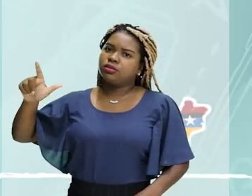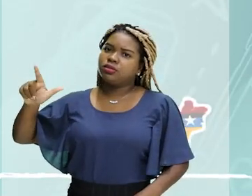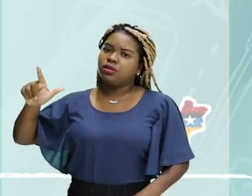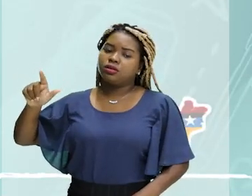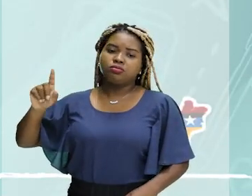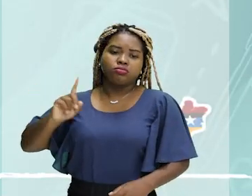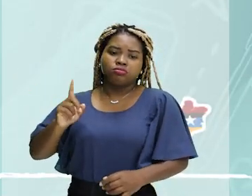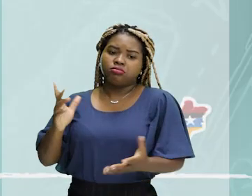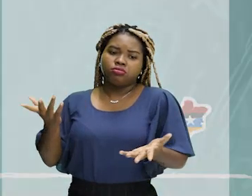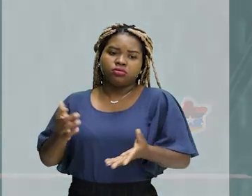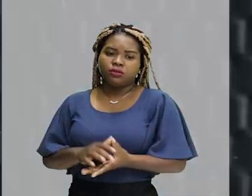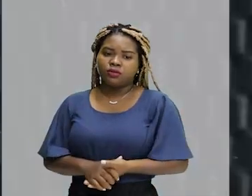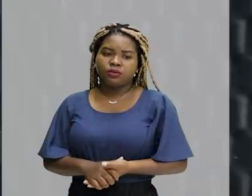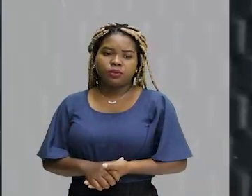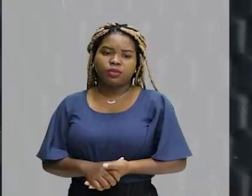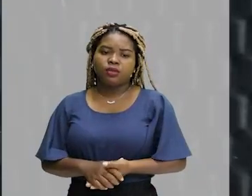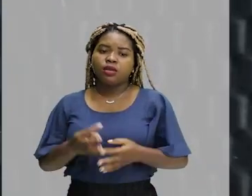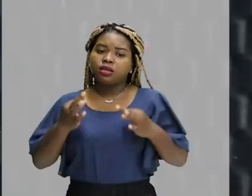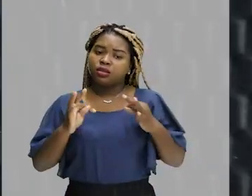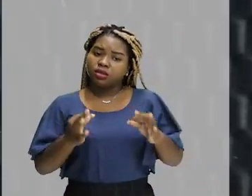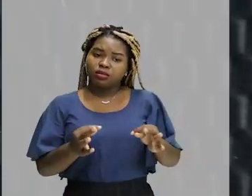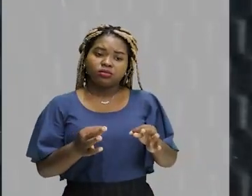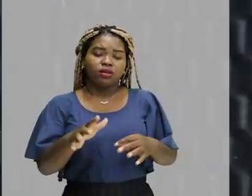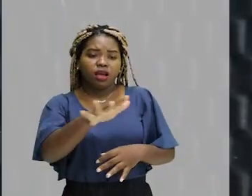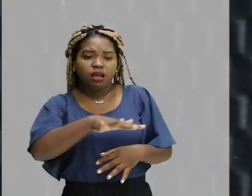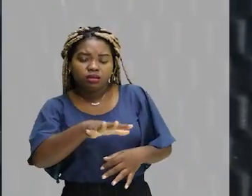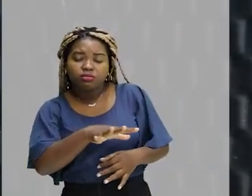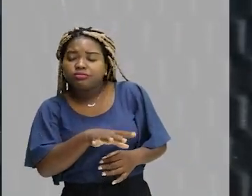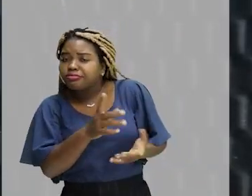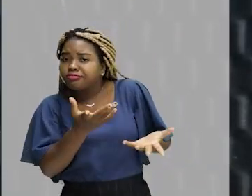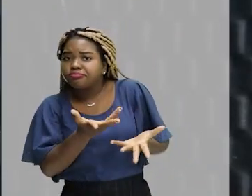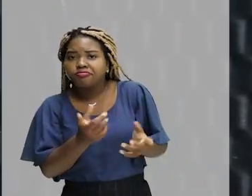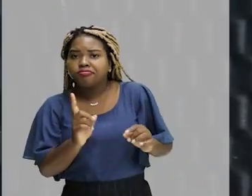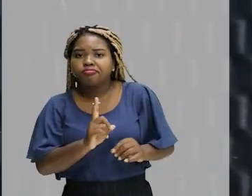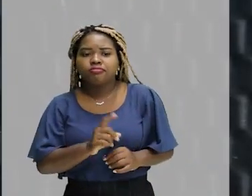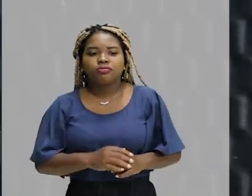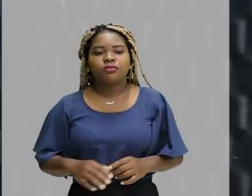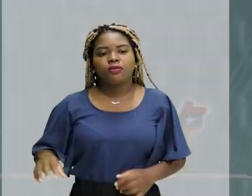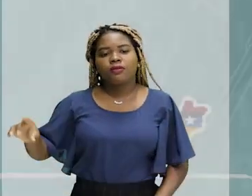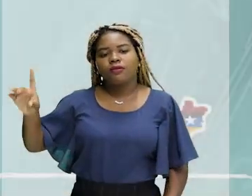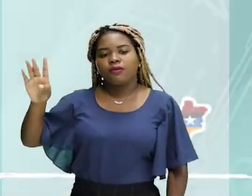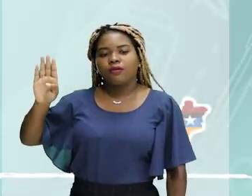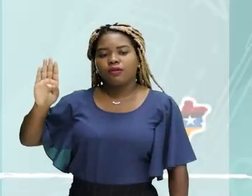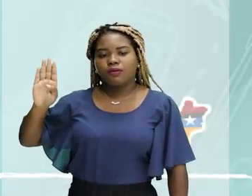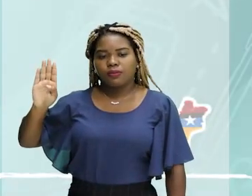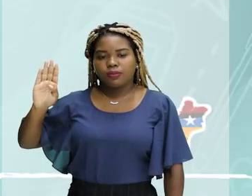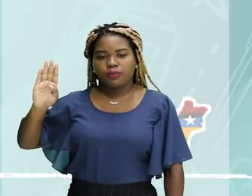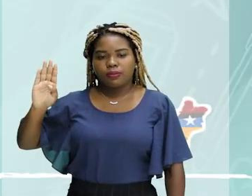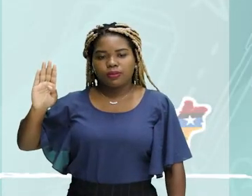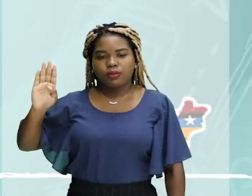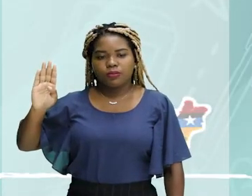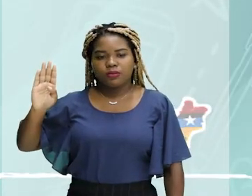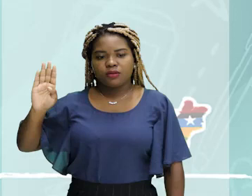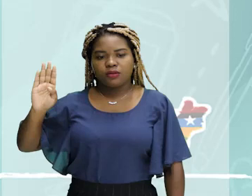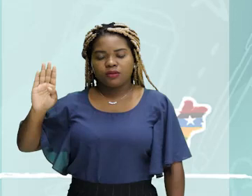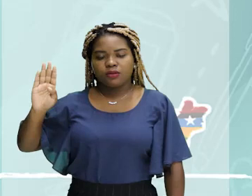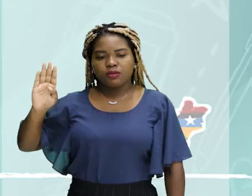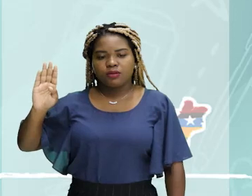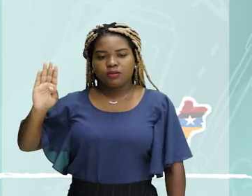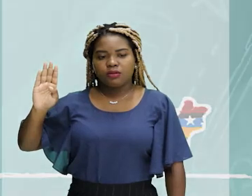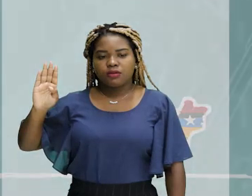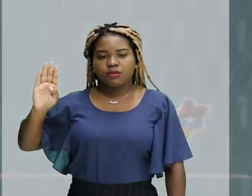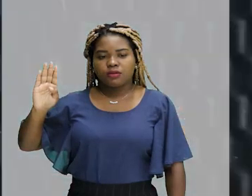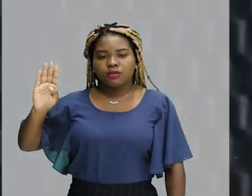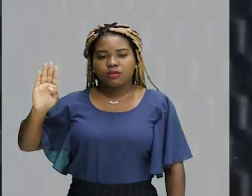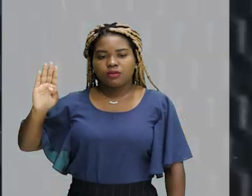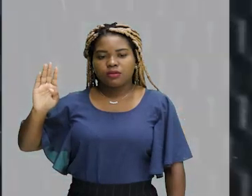tecnologias exponenciais elas estão associadas, mas não é o espaço, são tecnologias exponenciais. A espacialidade em rede. Bom, não é bem